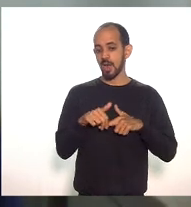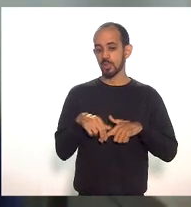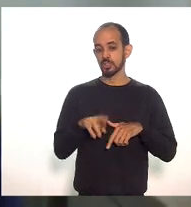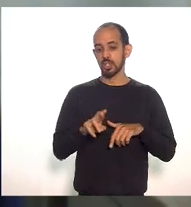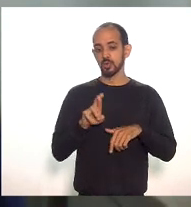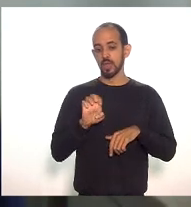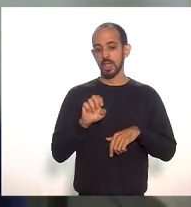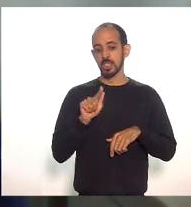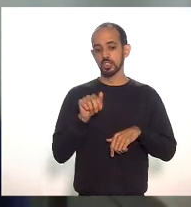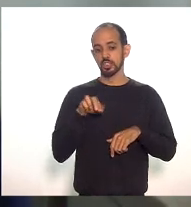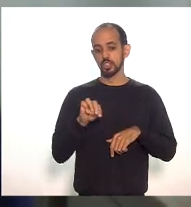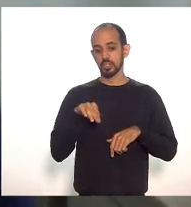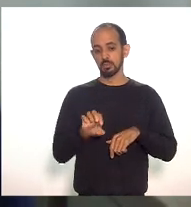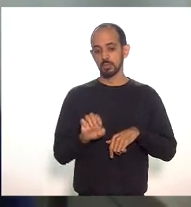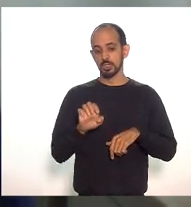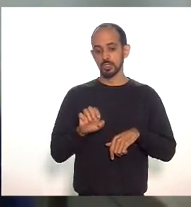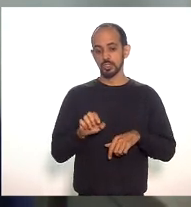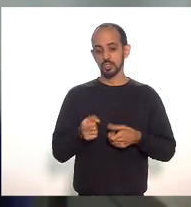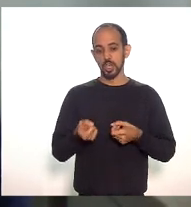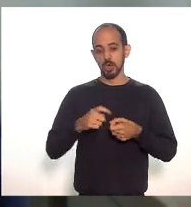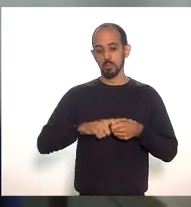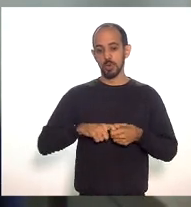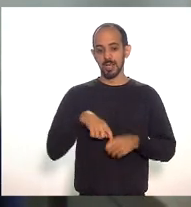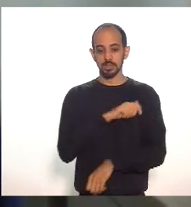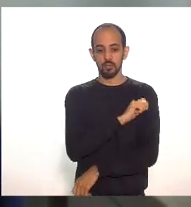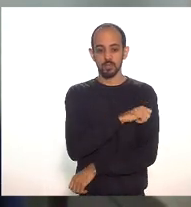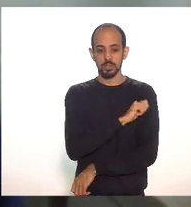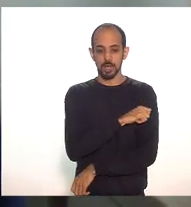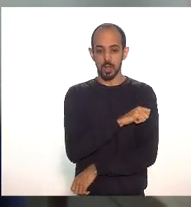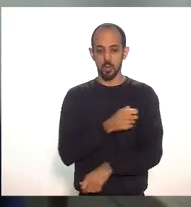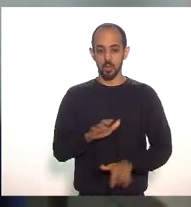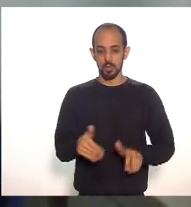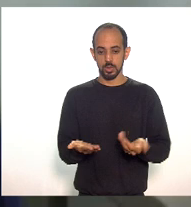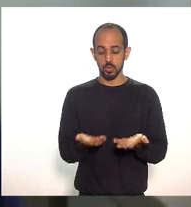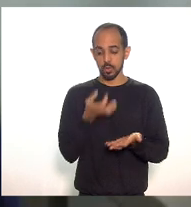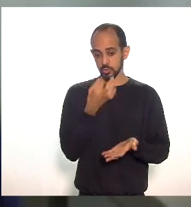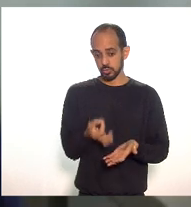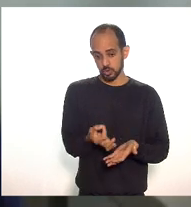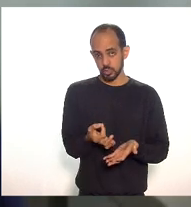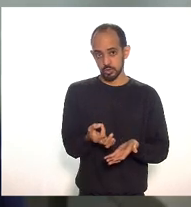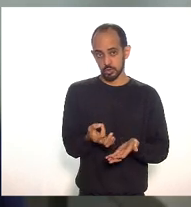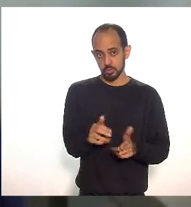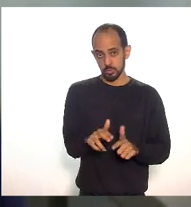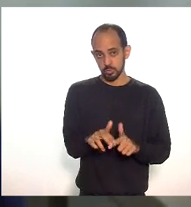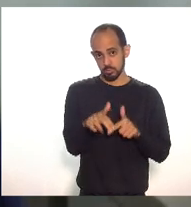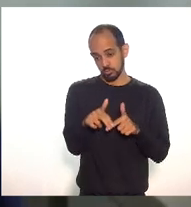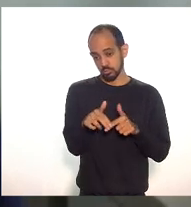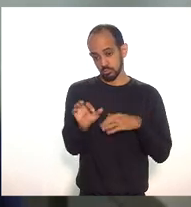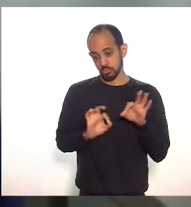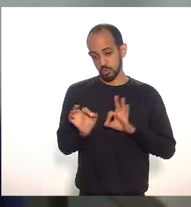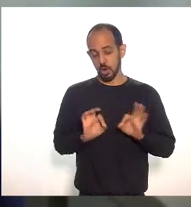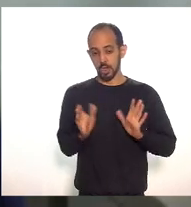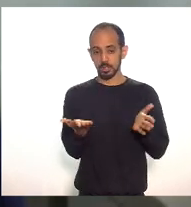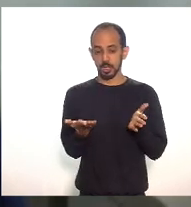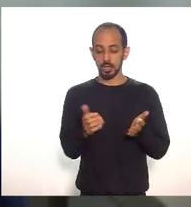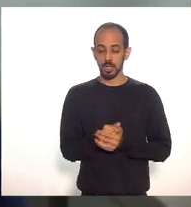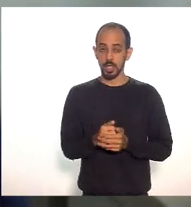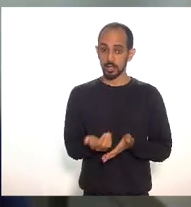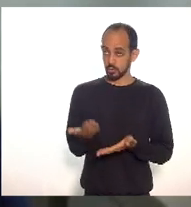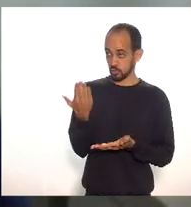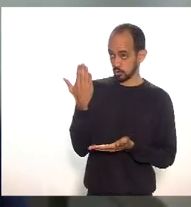do regime de recuperação fiscal se eu queria sugerir uma questão de guarda que vossa